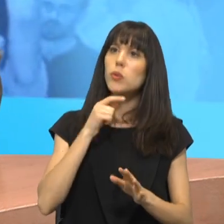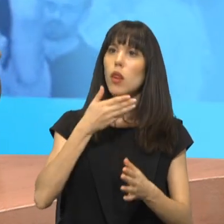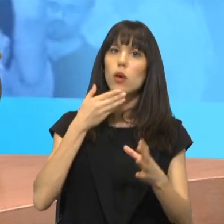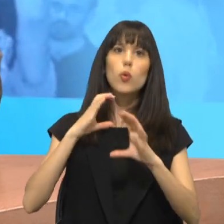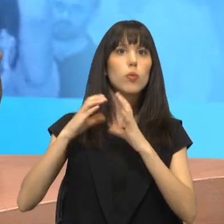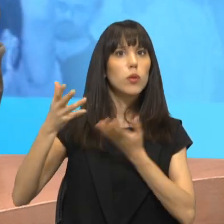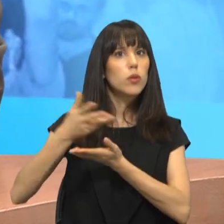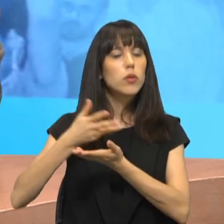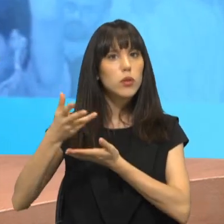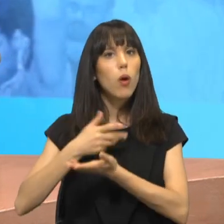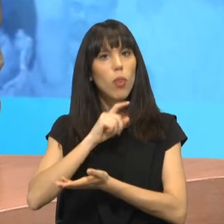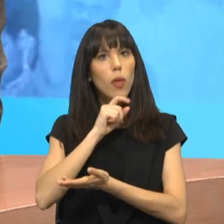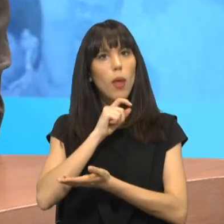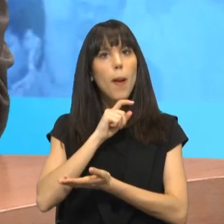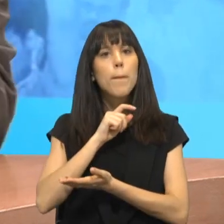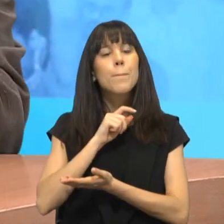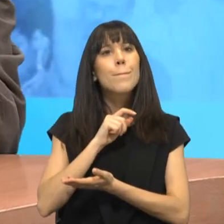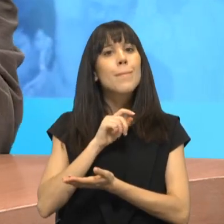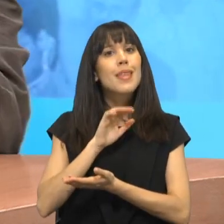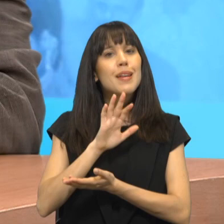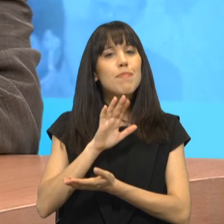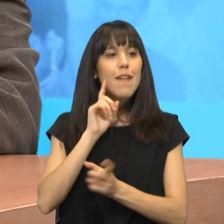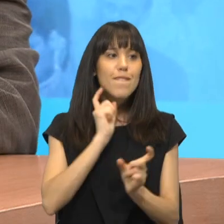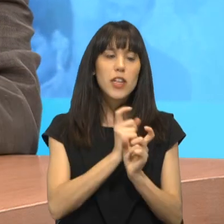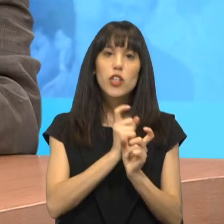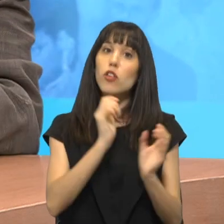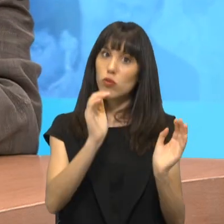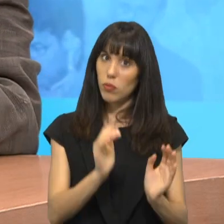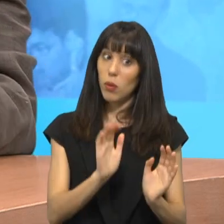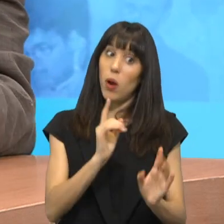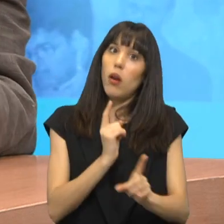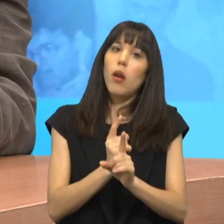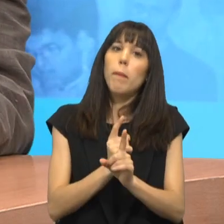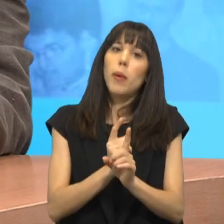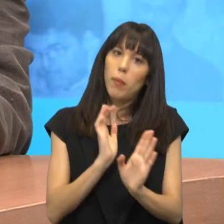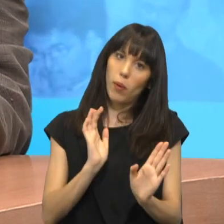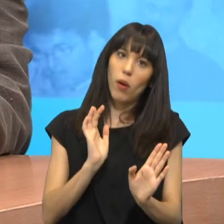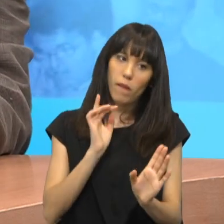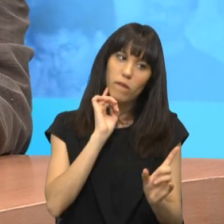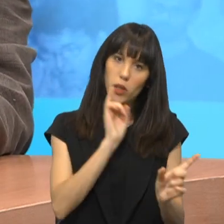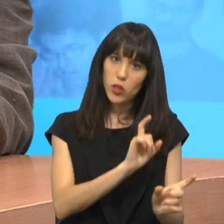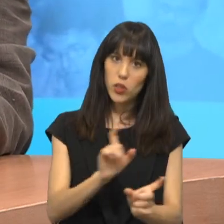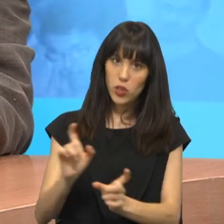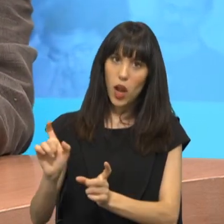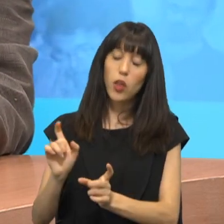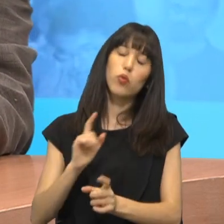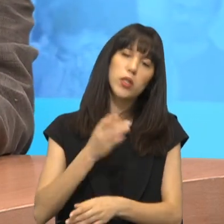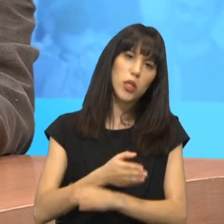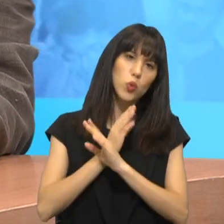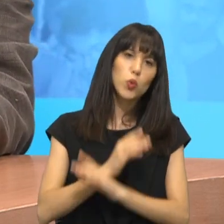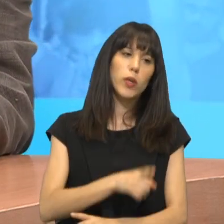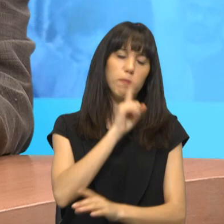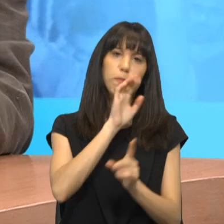comunicação que estavam menos vigiados, embora também sujeitos progressivamente a uma maior censura e até